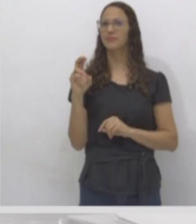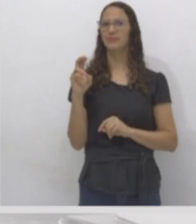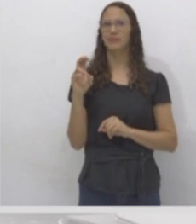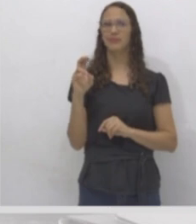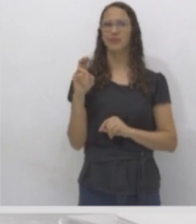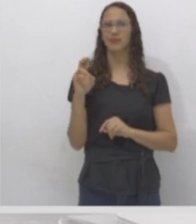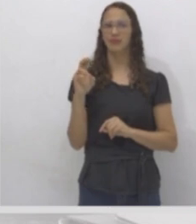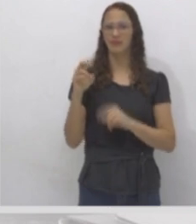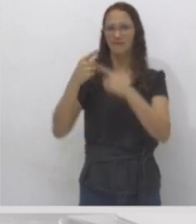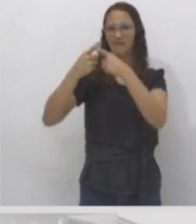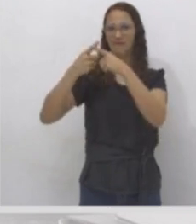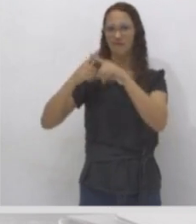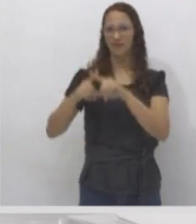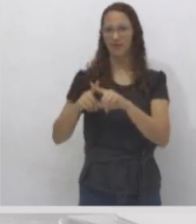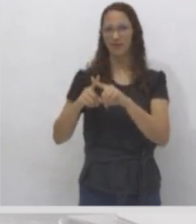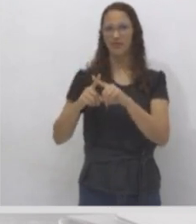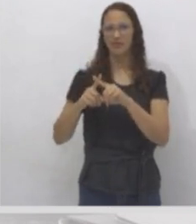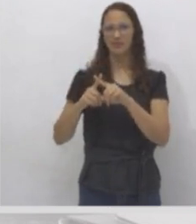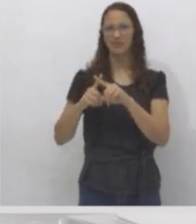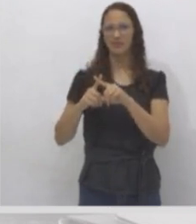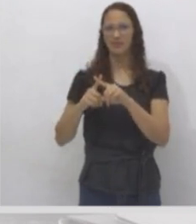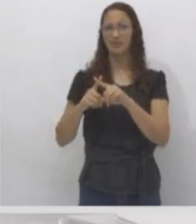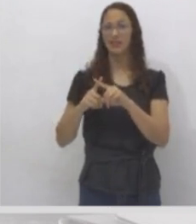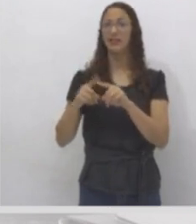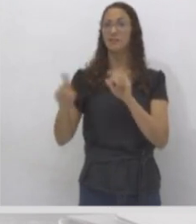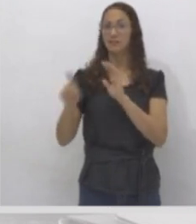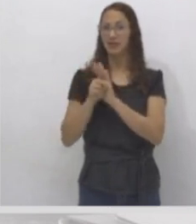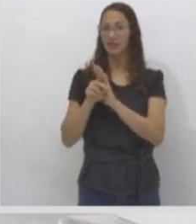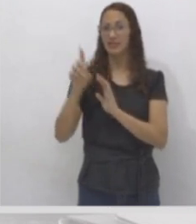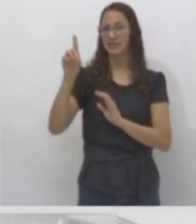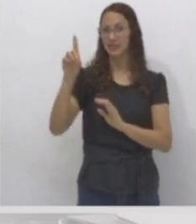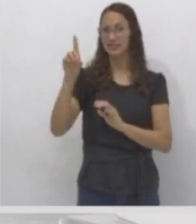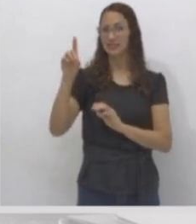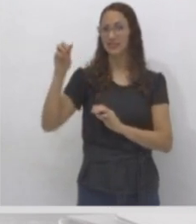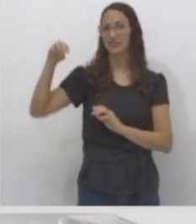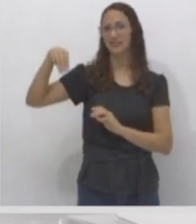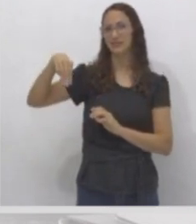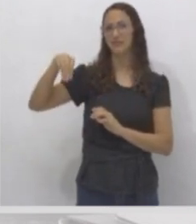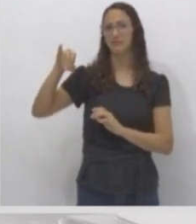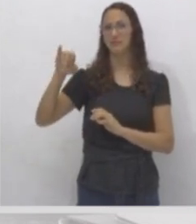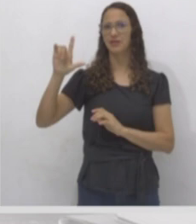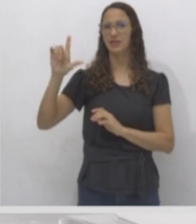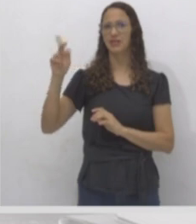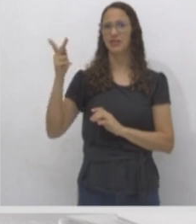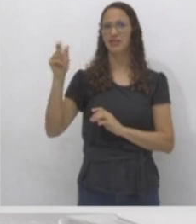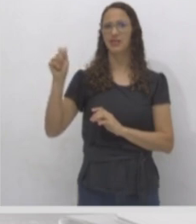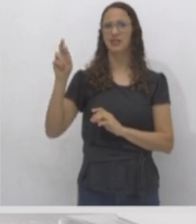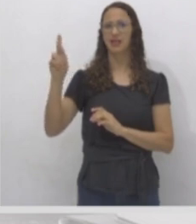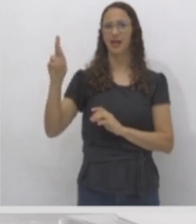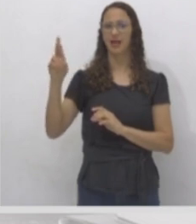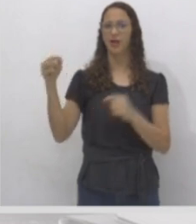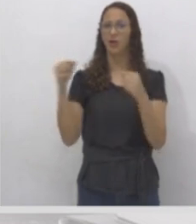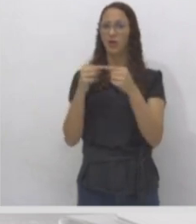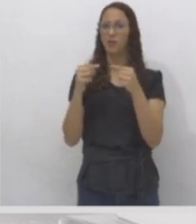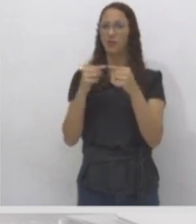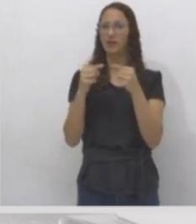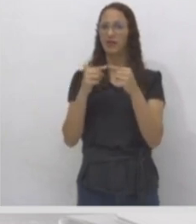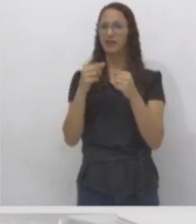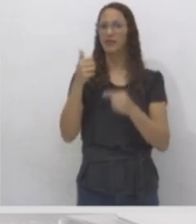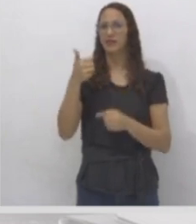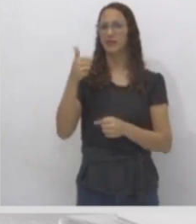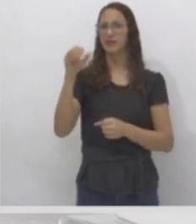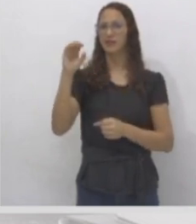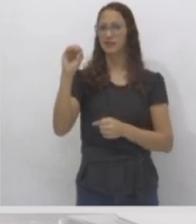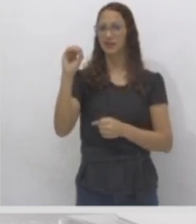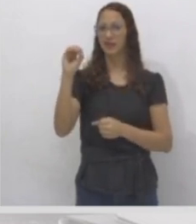5 vezes. Ele está na dezena de milhar, então ele equivale a 10 mil. É o